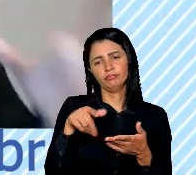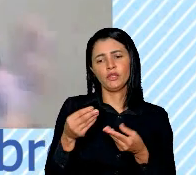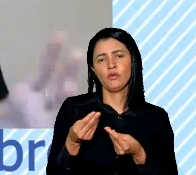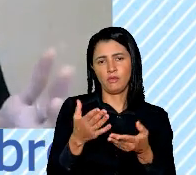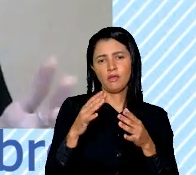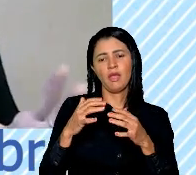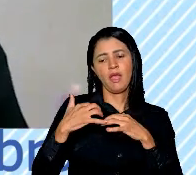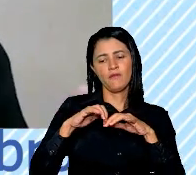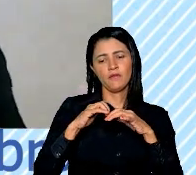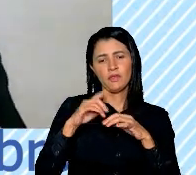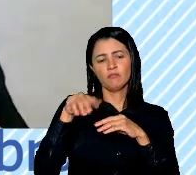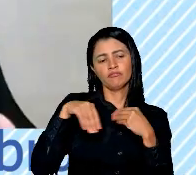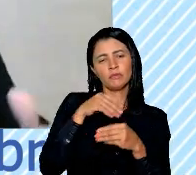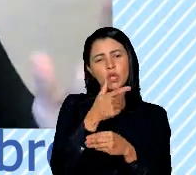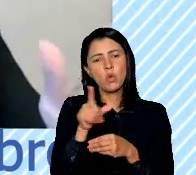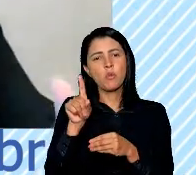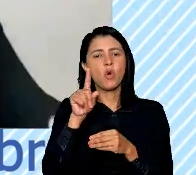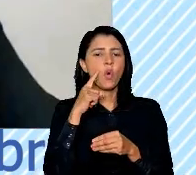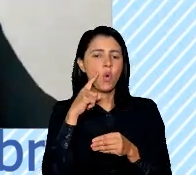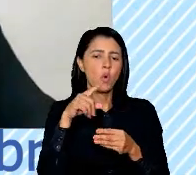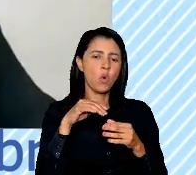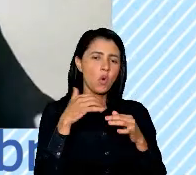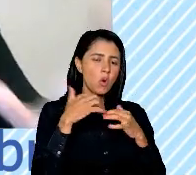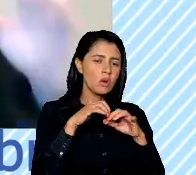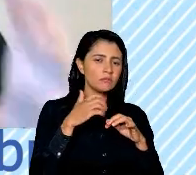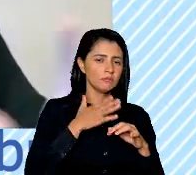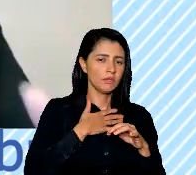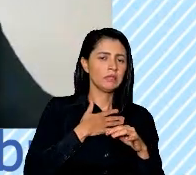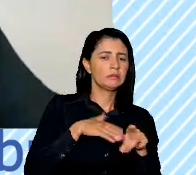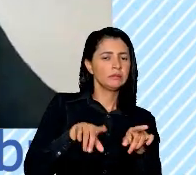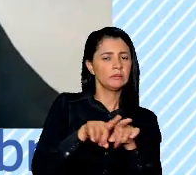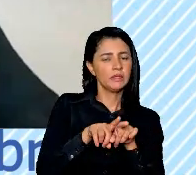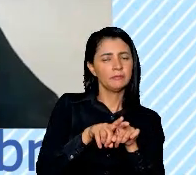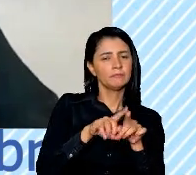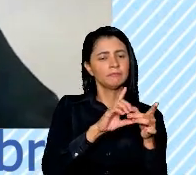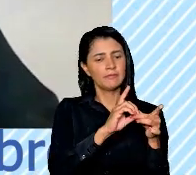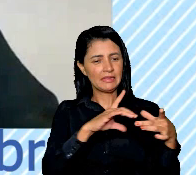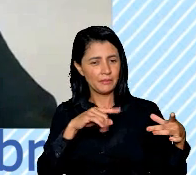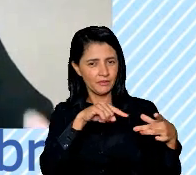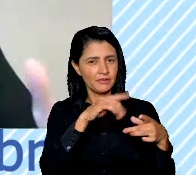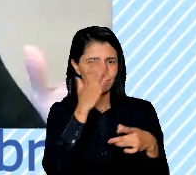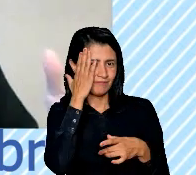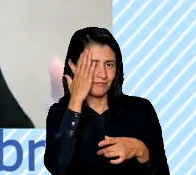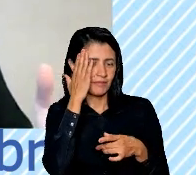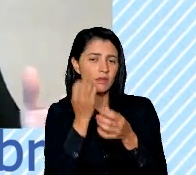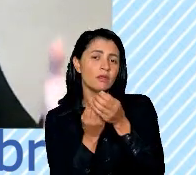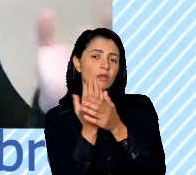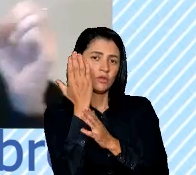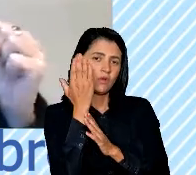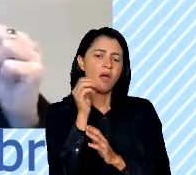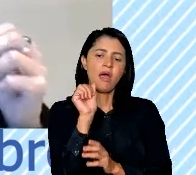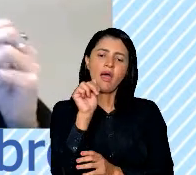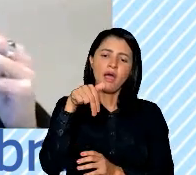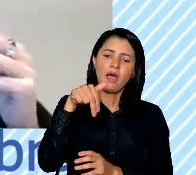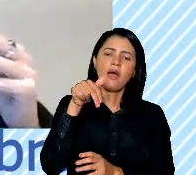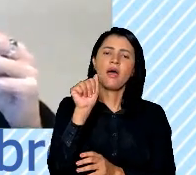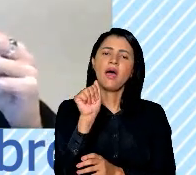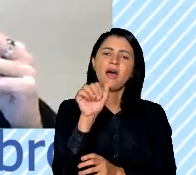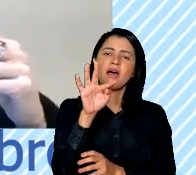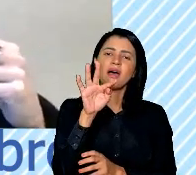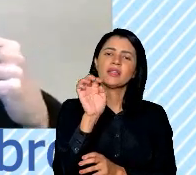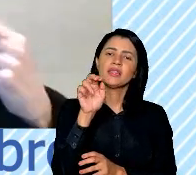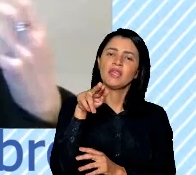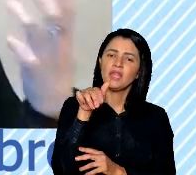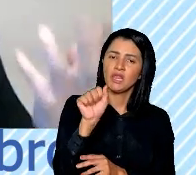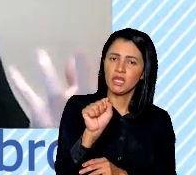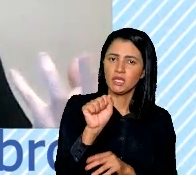dele, misturada com algumas reflexões minhas. A democracia, como sabemos, originou-se em Atenas, na Grécia, é o